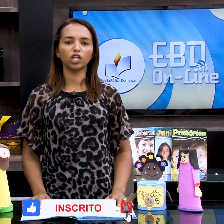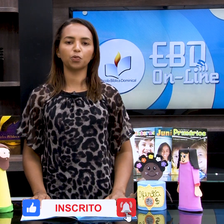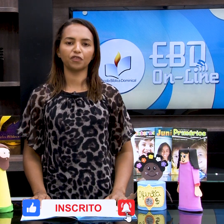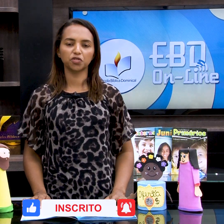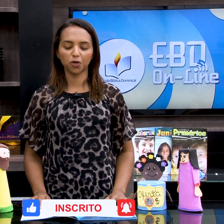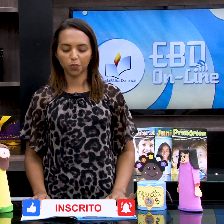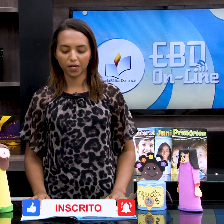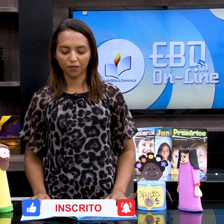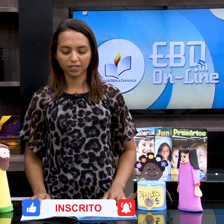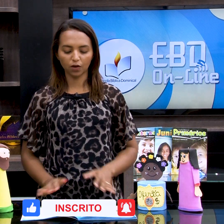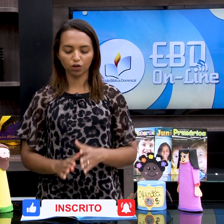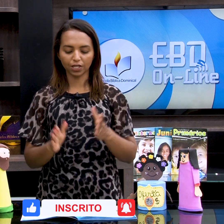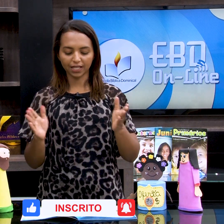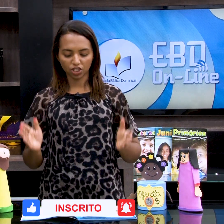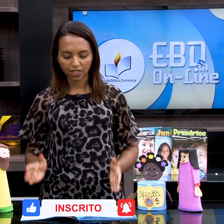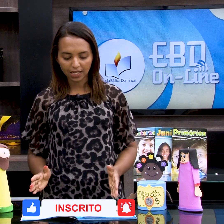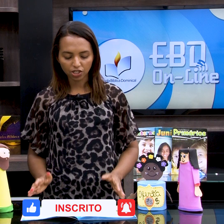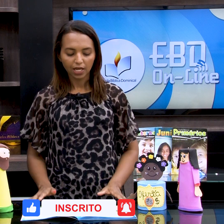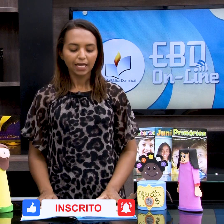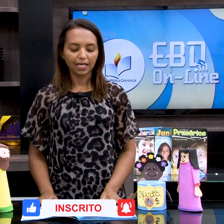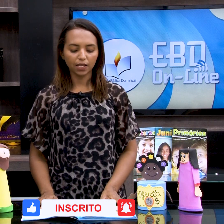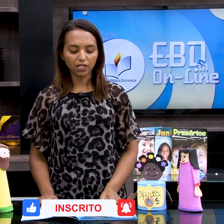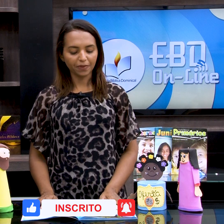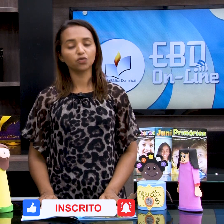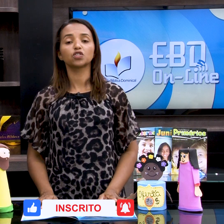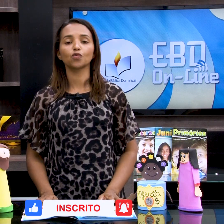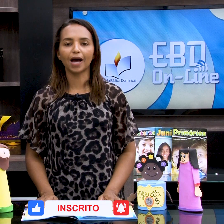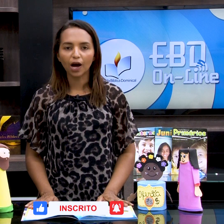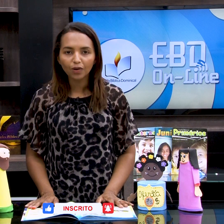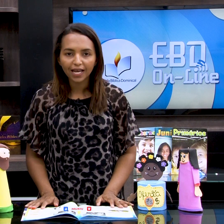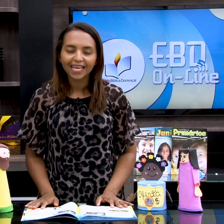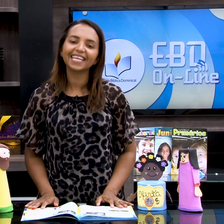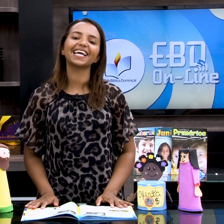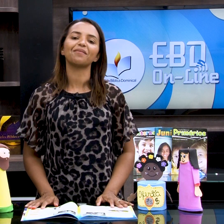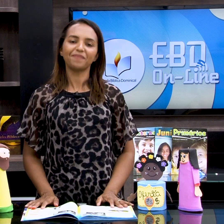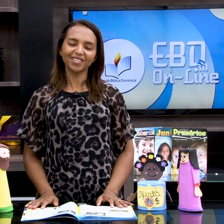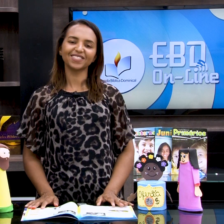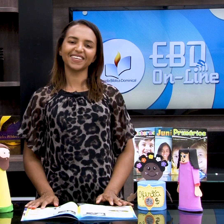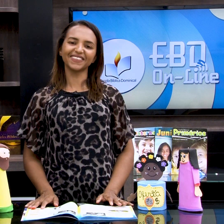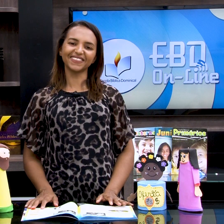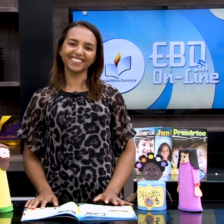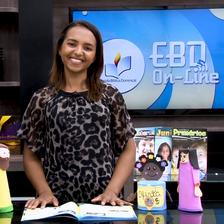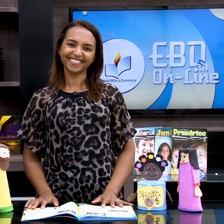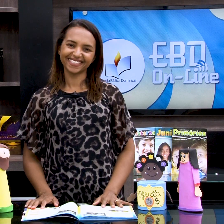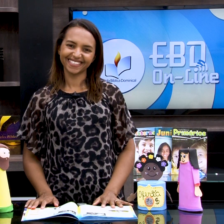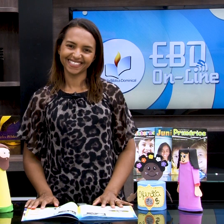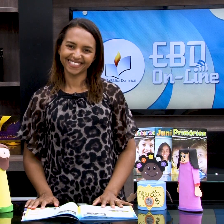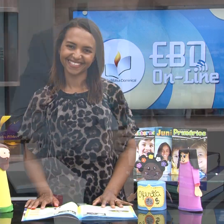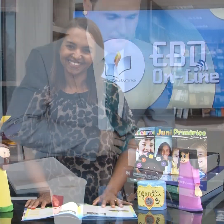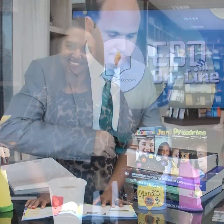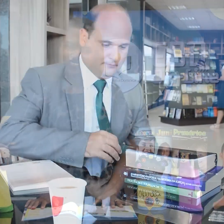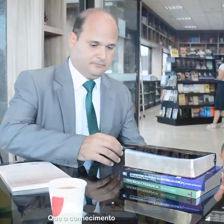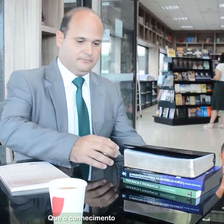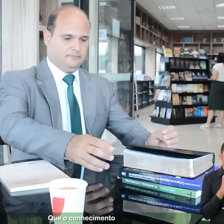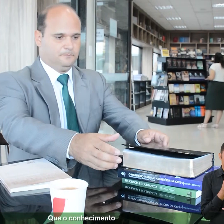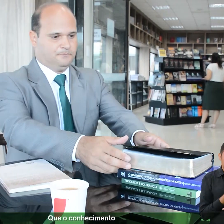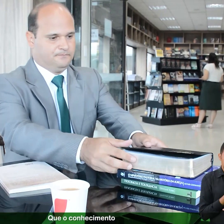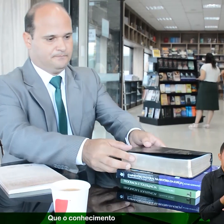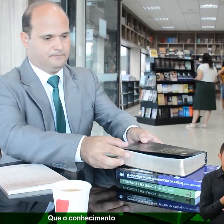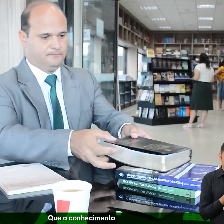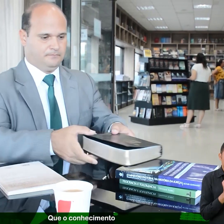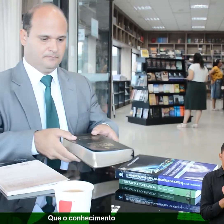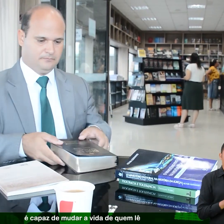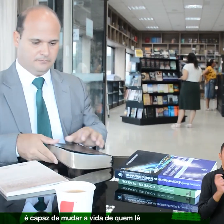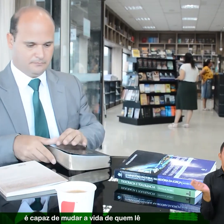então querido professor Eu espero que você tenha gostado das dicas que Deus abençoe sua aula e a paz do senhor que o